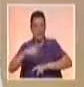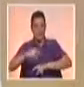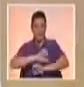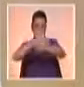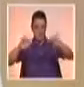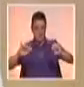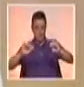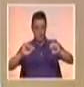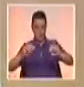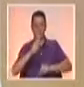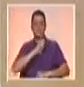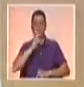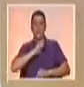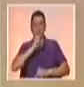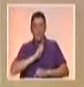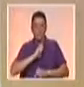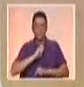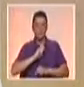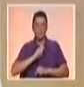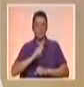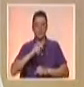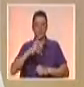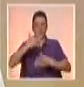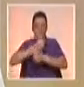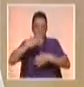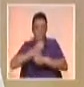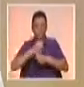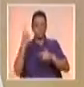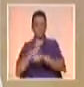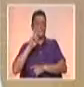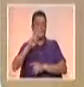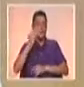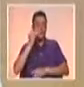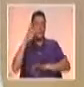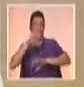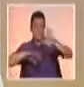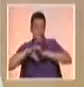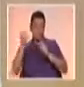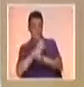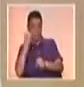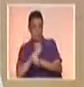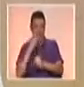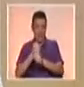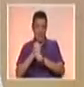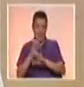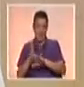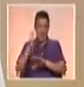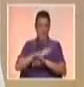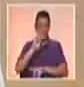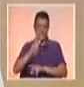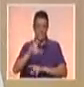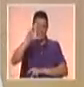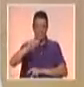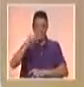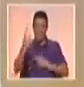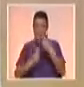eles, nomeadamente gelados e refrigerantes. E eles vão ver como é que se trabalha e como é que se faz. E antes de irem ver como é que se faz, também às